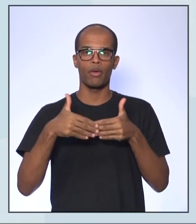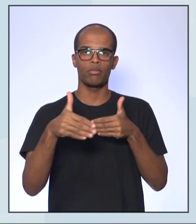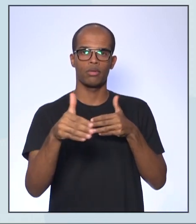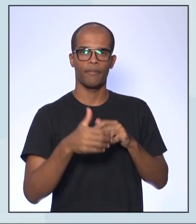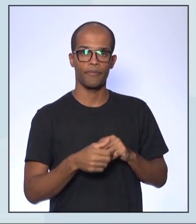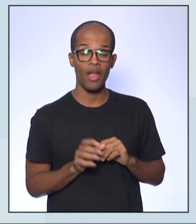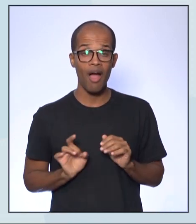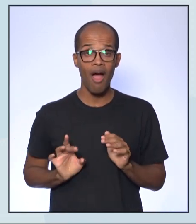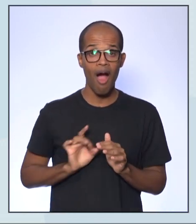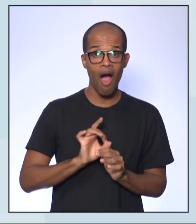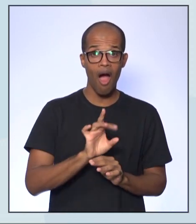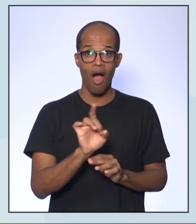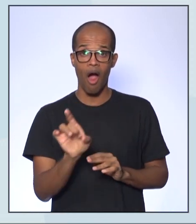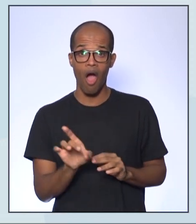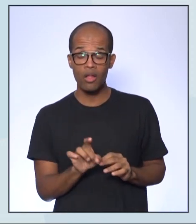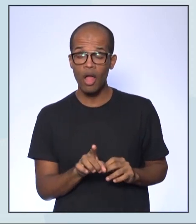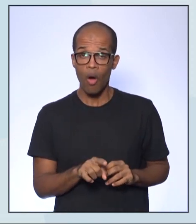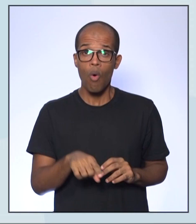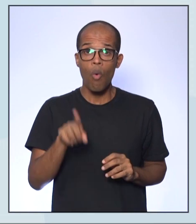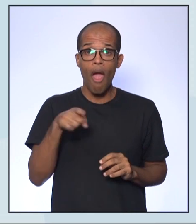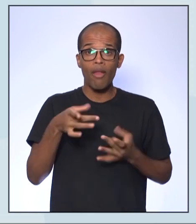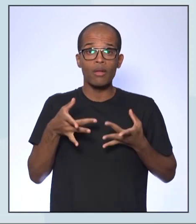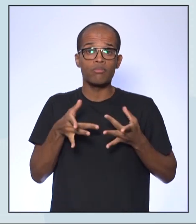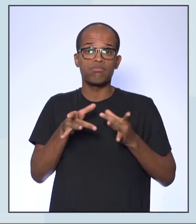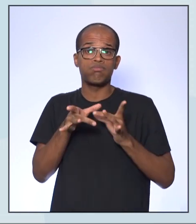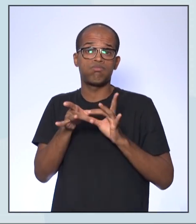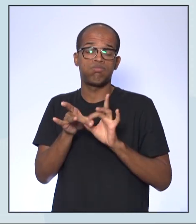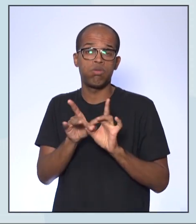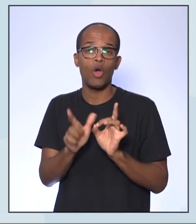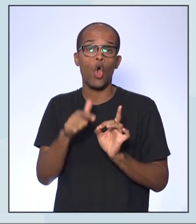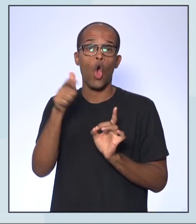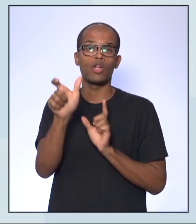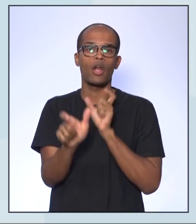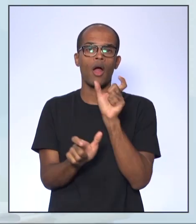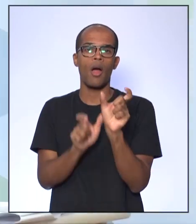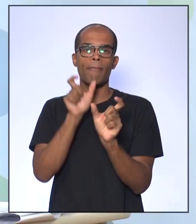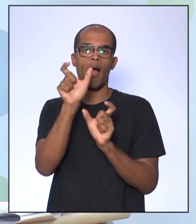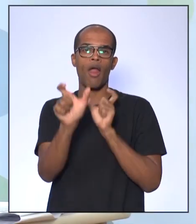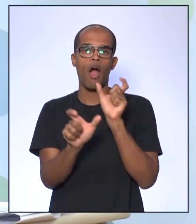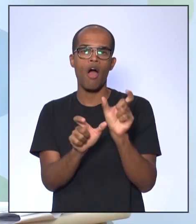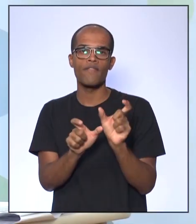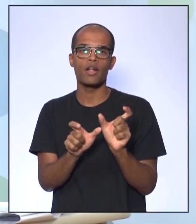para cada um desses pontos, ele elencou outras palavras para